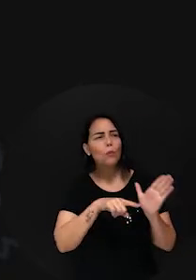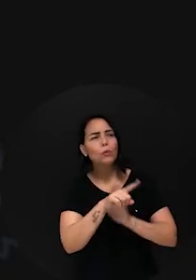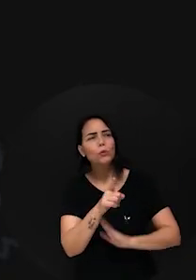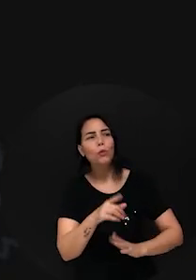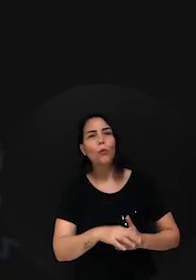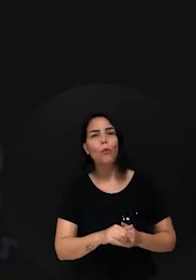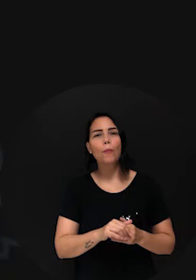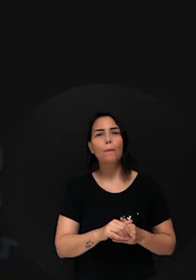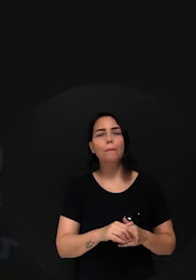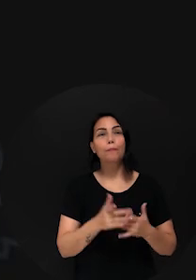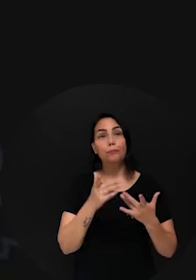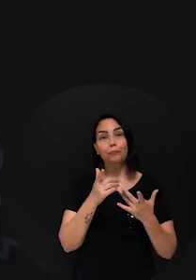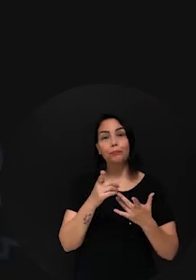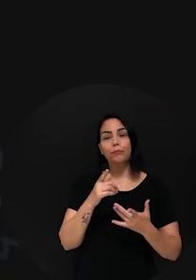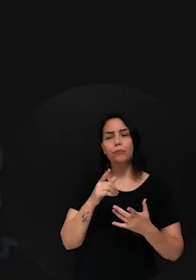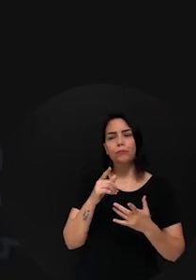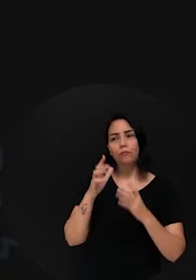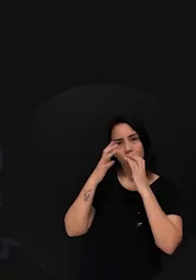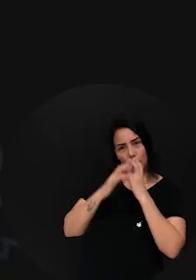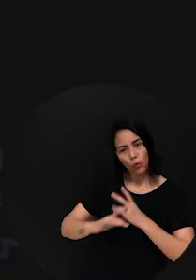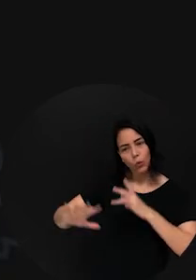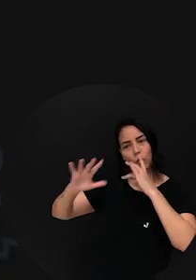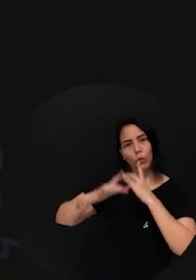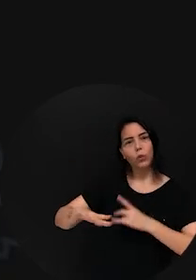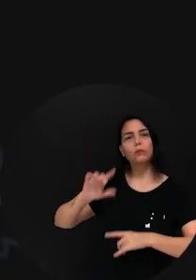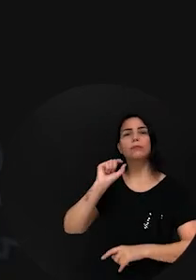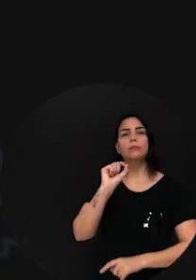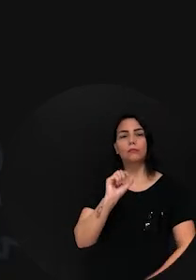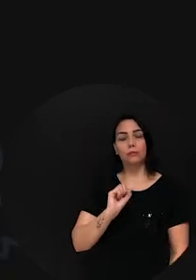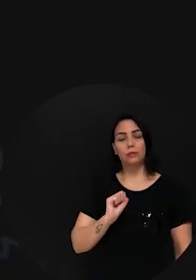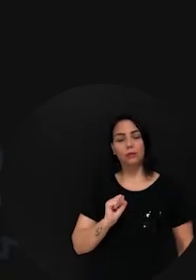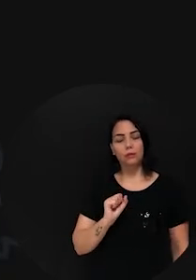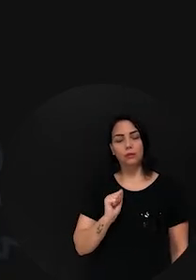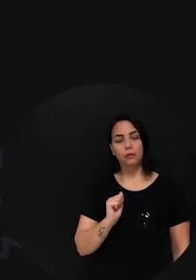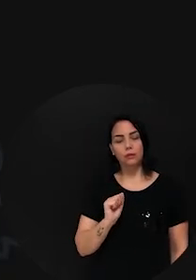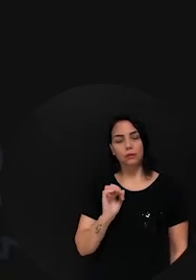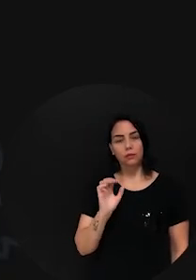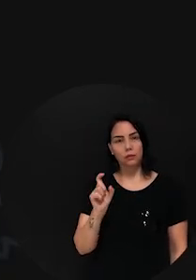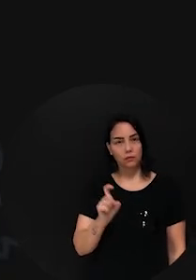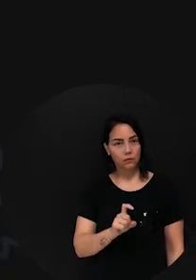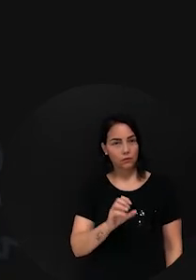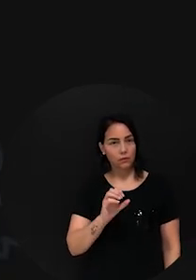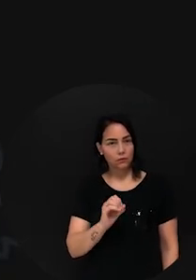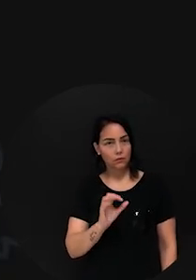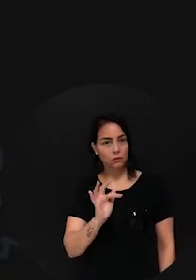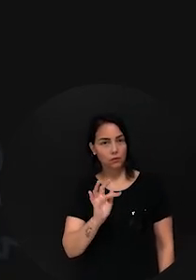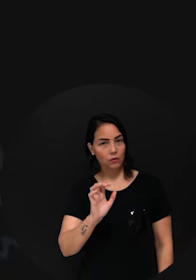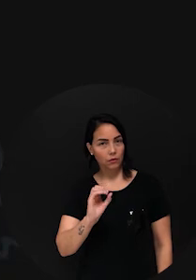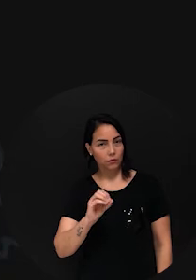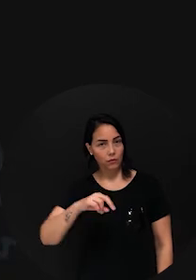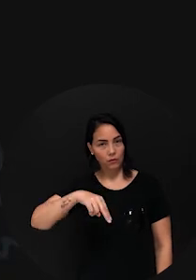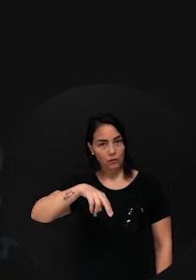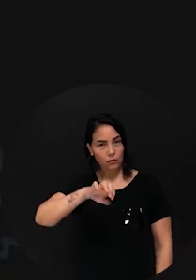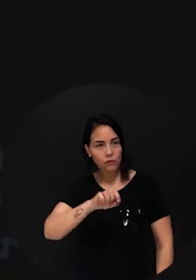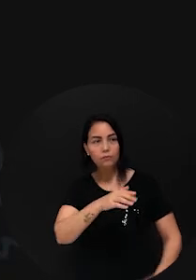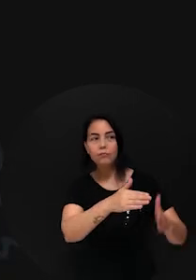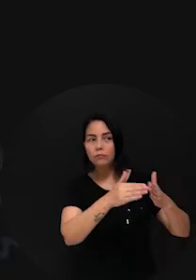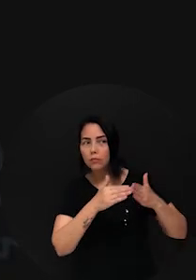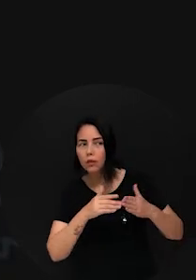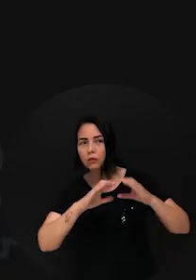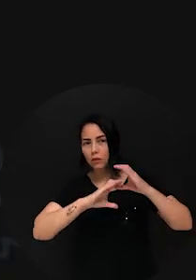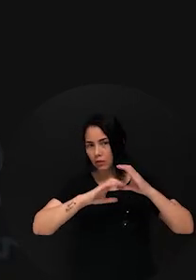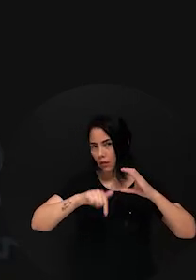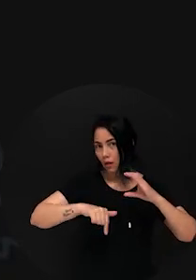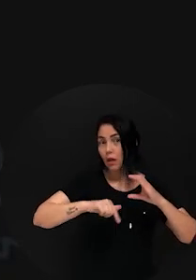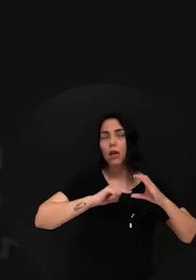emprestam saxofone, tá? A gente tem, né, um inventário de instrumentos. A gente empresta dentro da possibilidade do que a